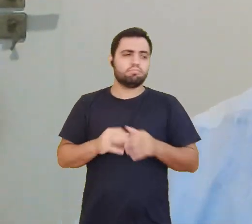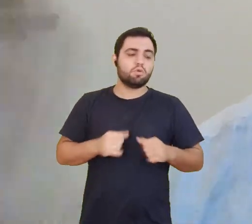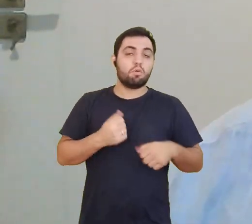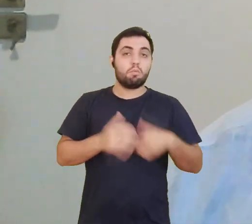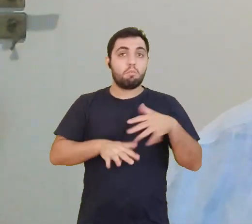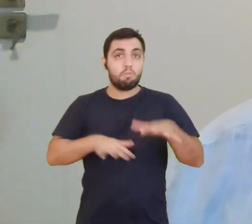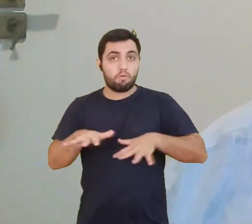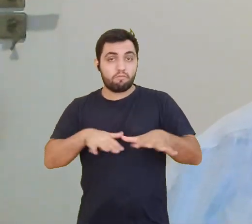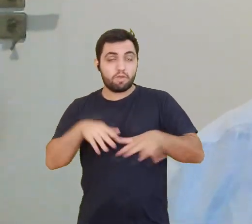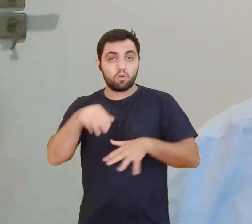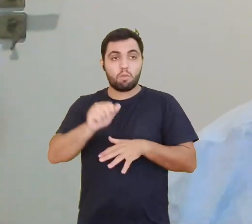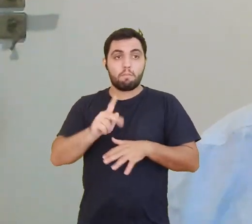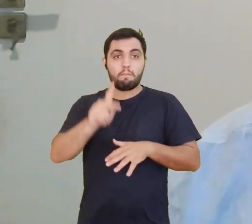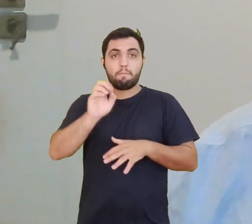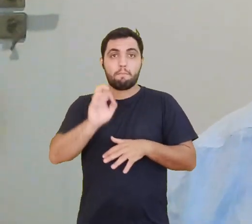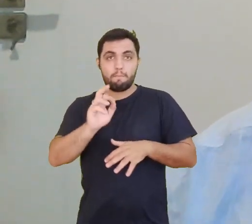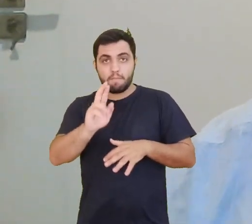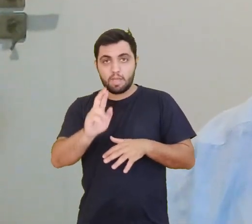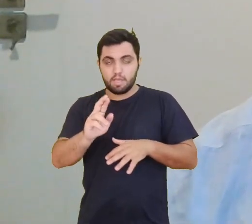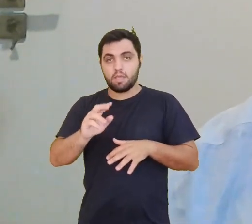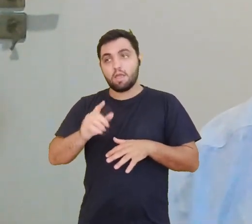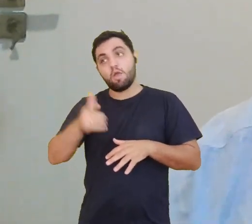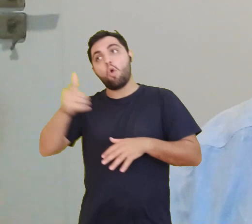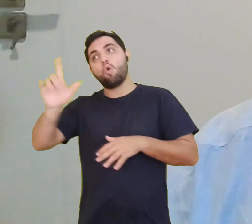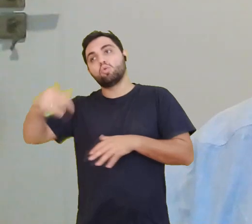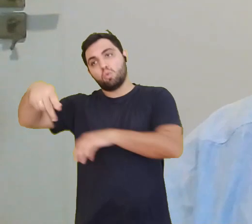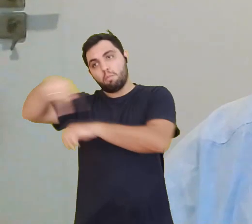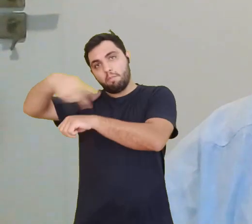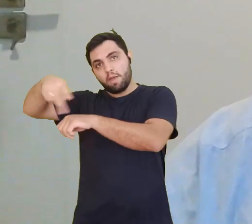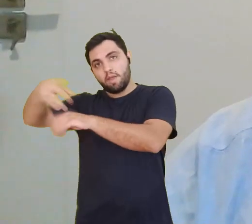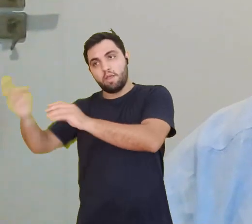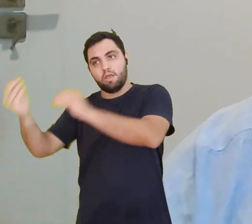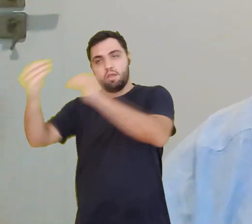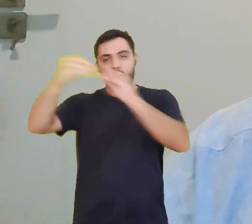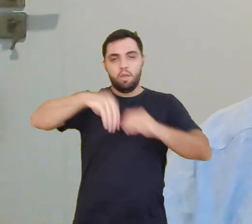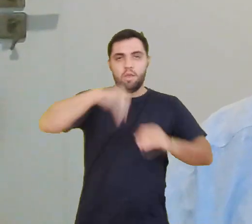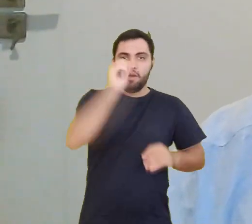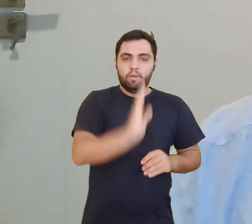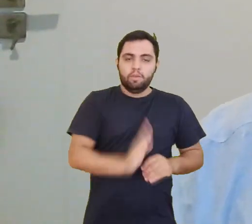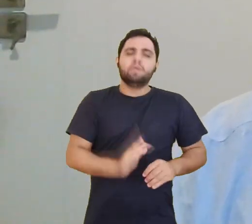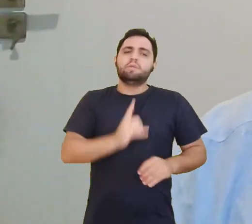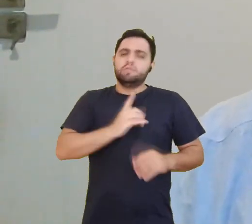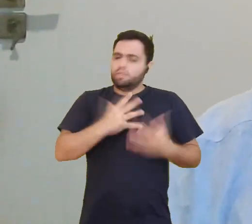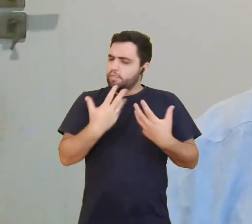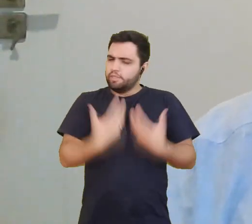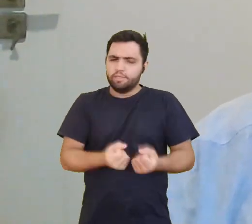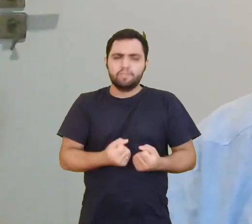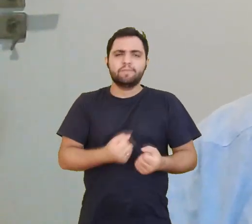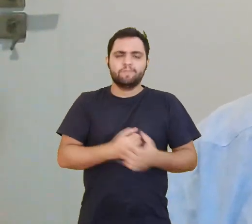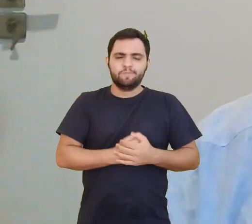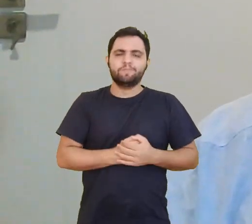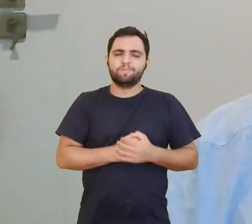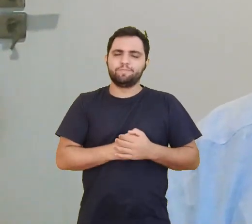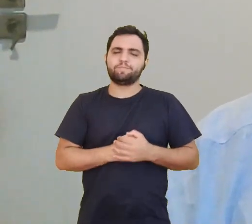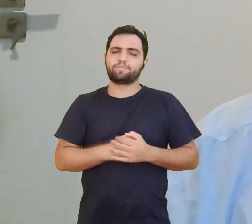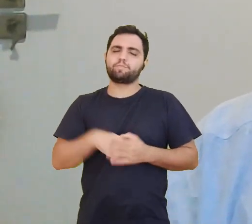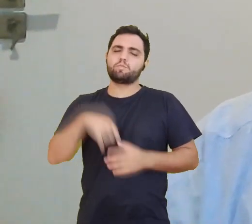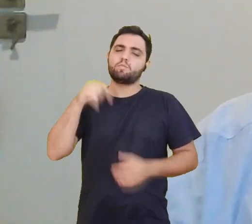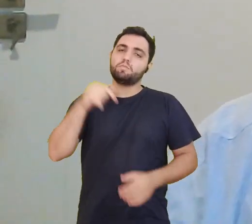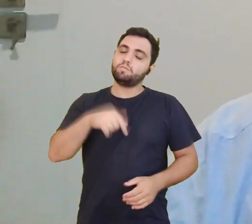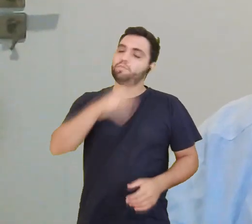um movimento estrangeiro que chegou no Brasil e tem muitos adeptos desse movimento aqui. E esse pessoal,